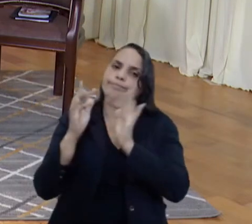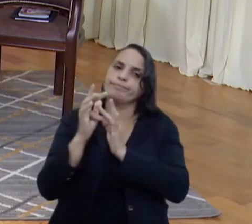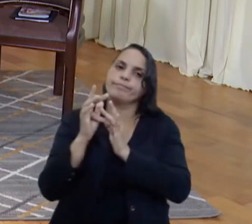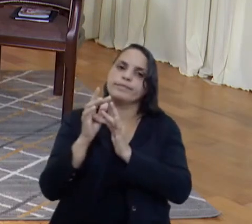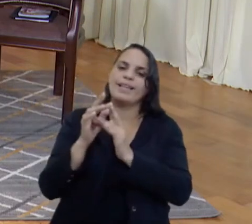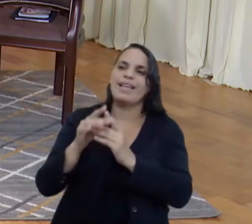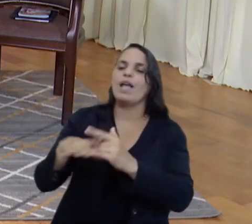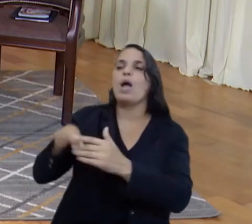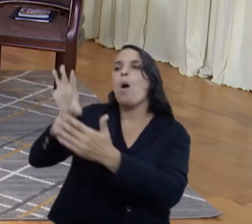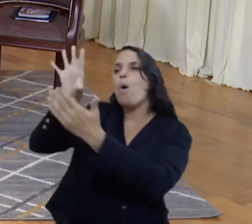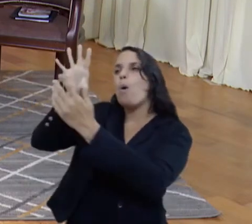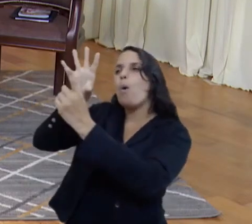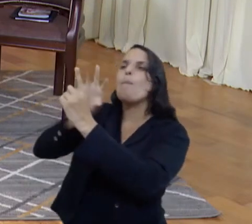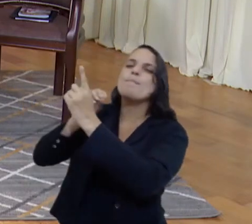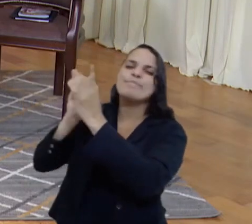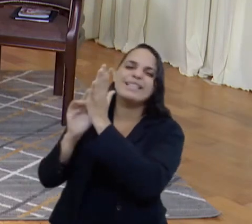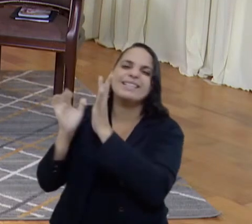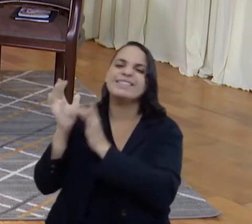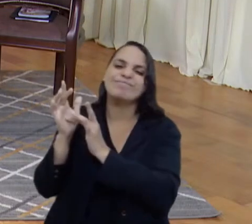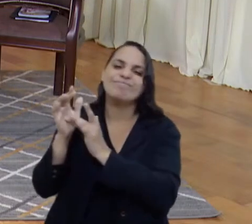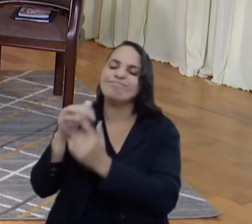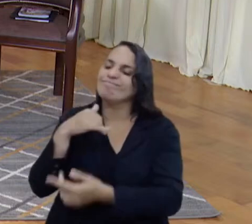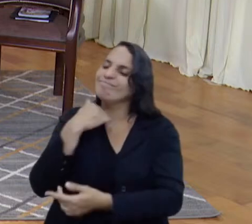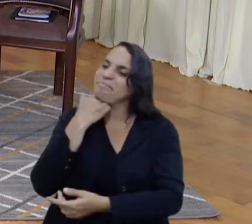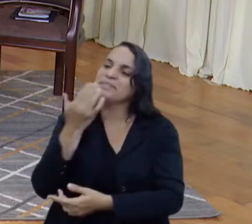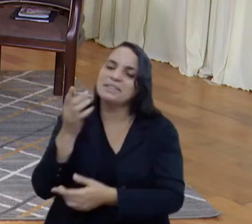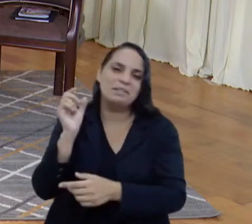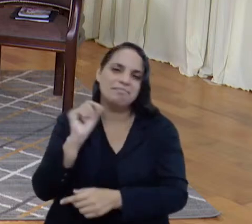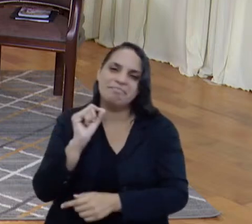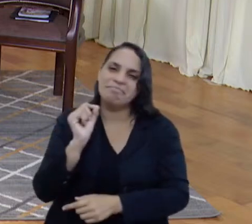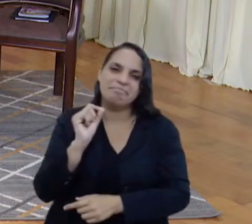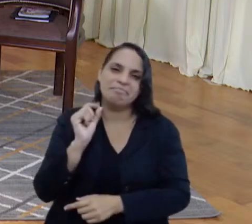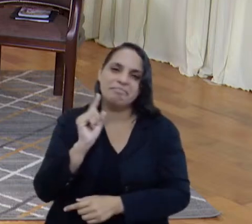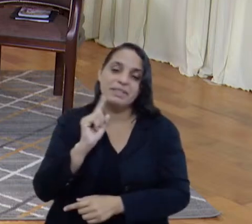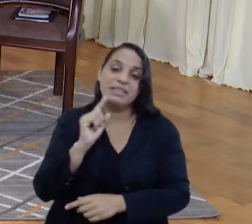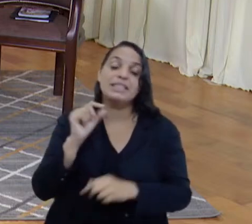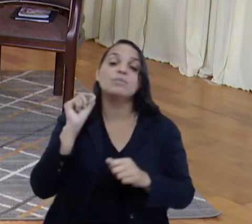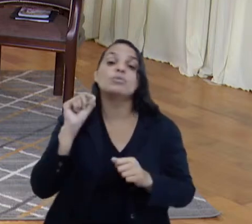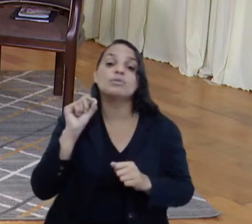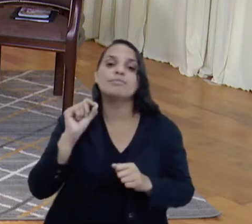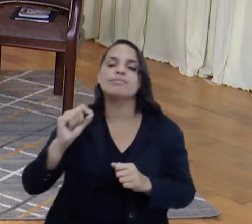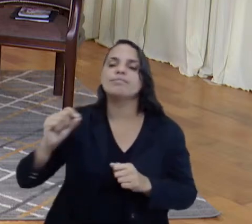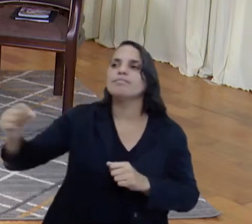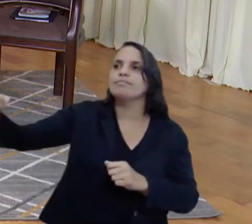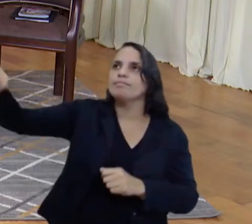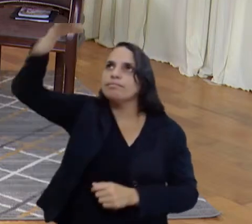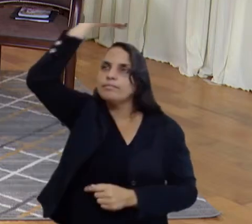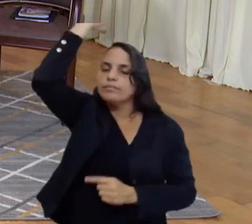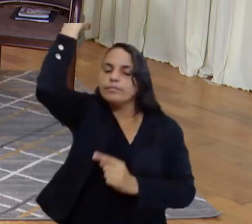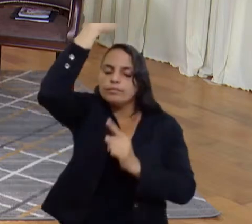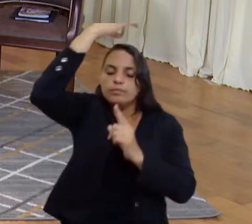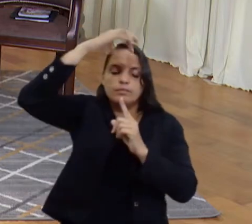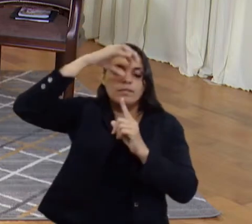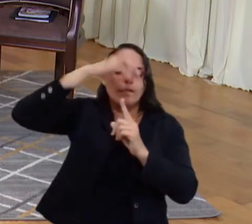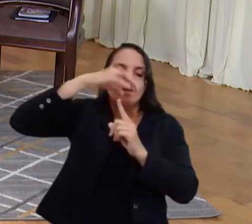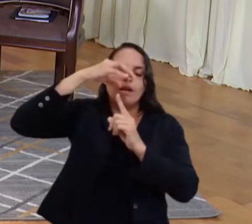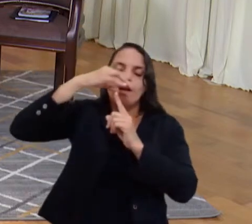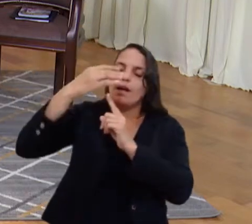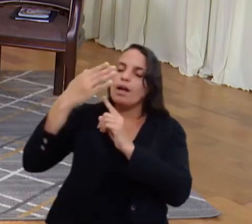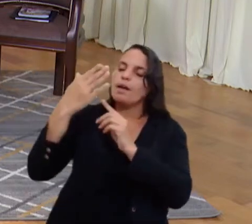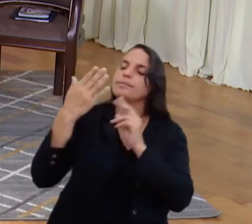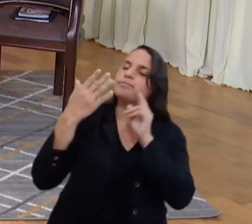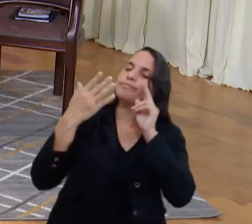vida de Jesus. É preciso que o Espírito Santo nos revele o caráter de Jesus. Então, diz